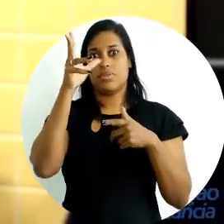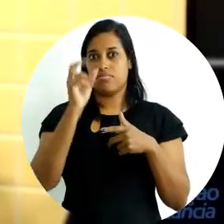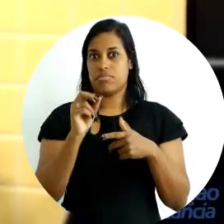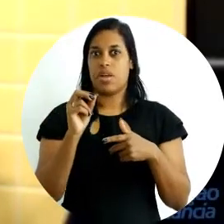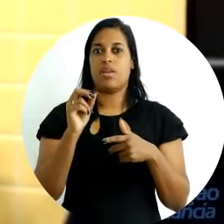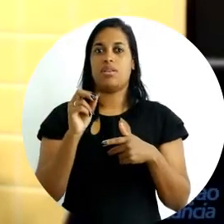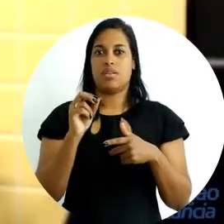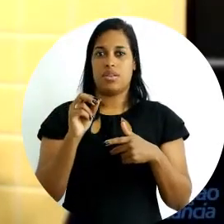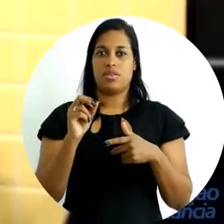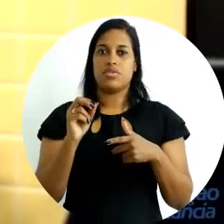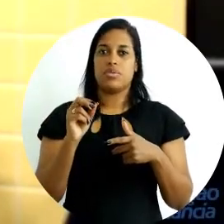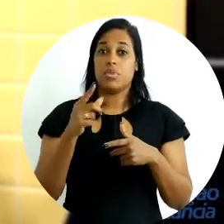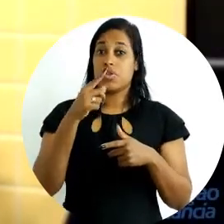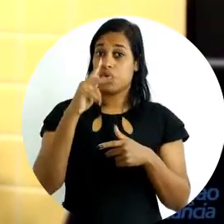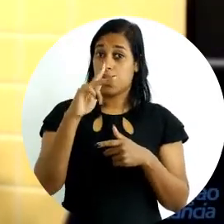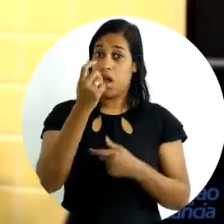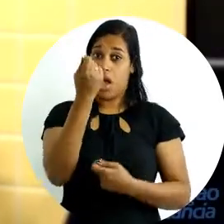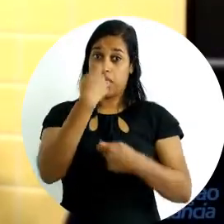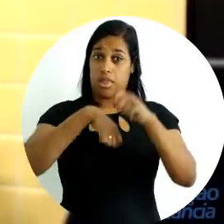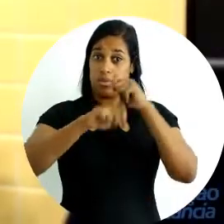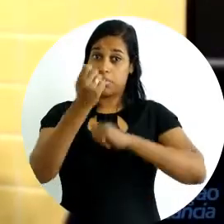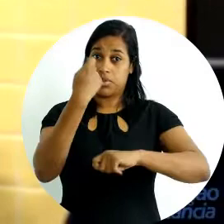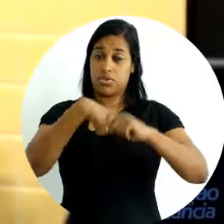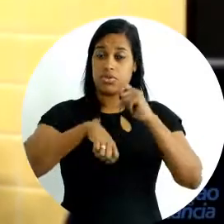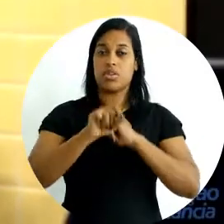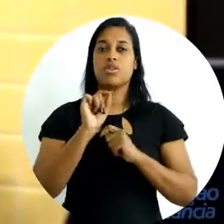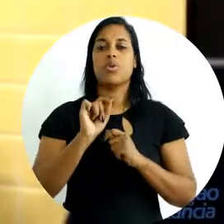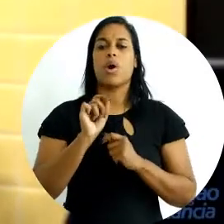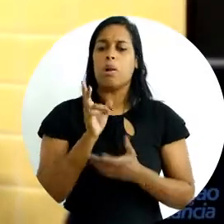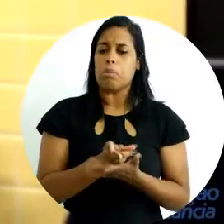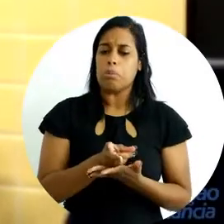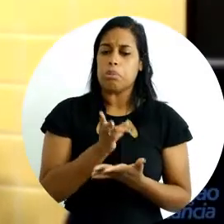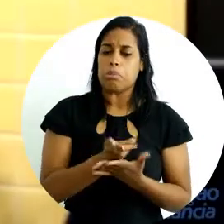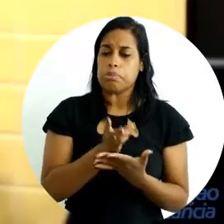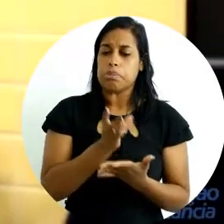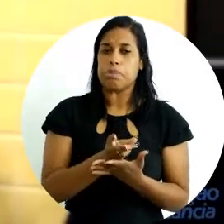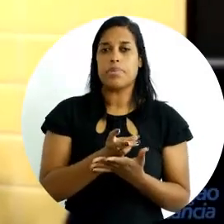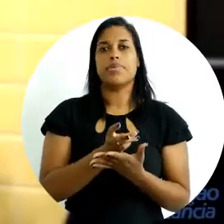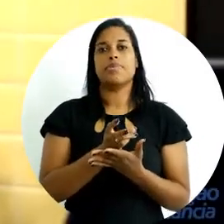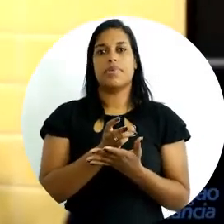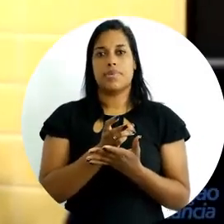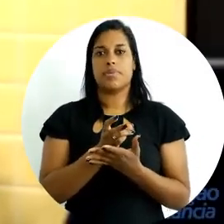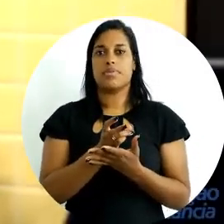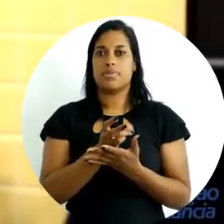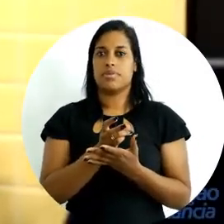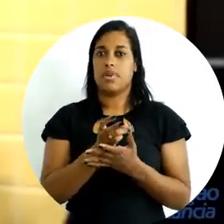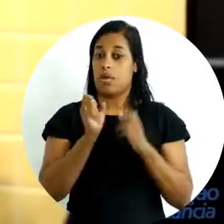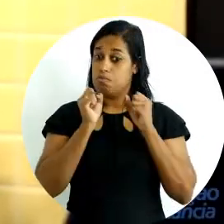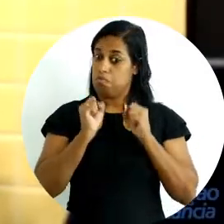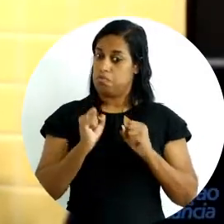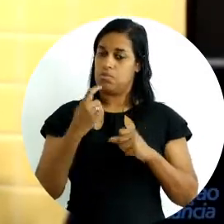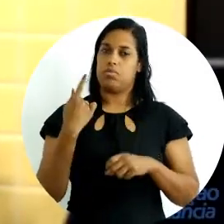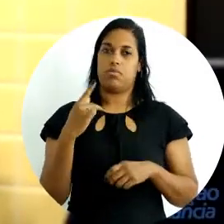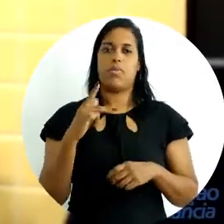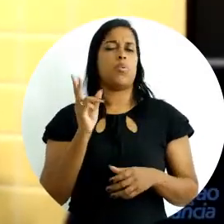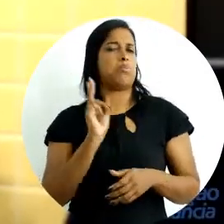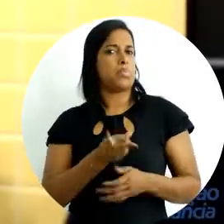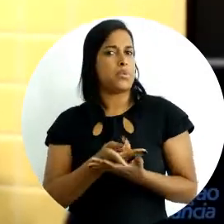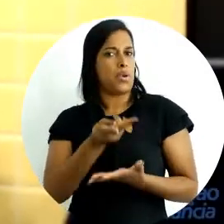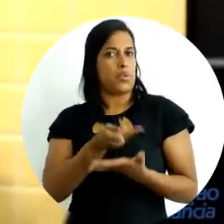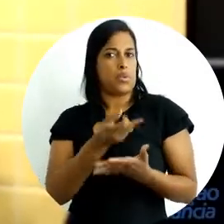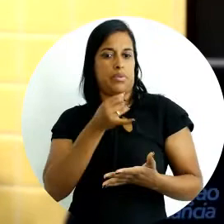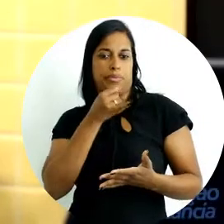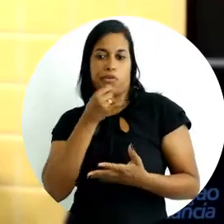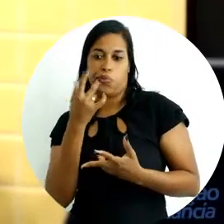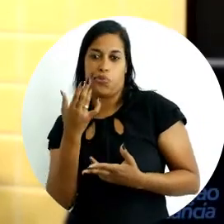ideias iluministas em sua administração como uma forma de manter-se no poder, para que não acontecesse com eles o